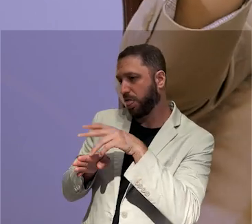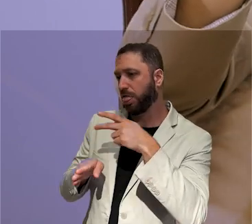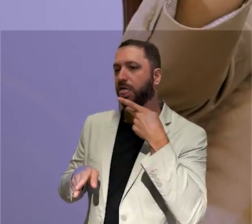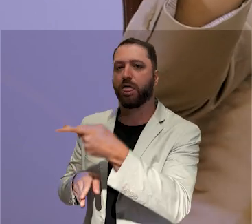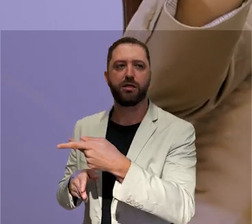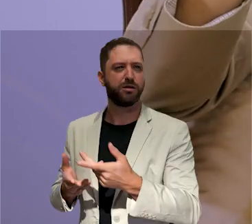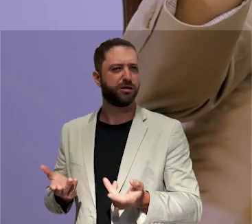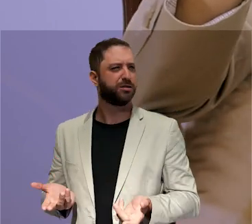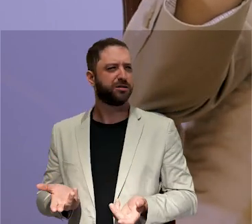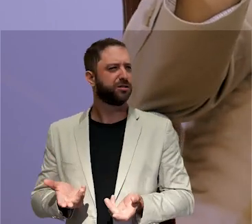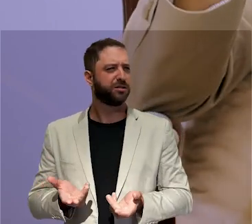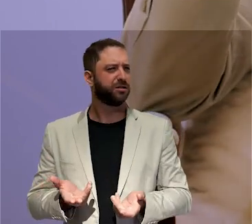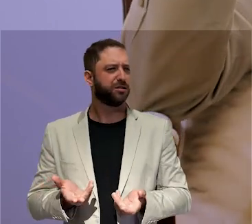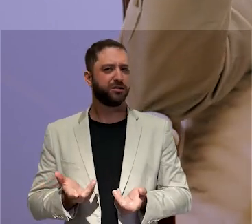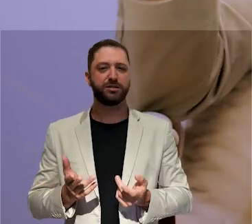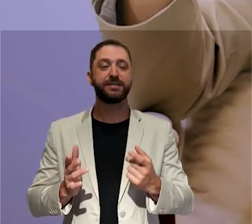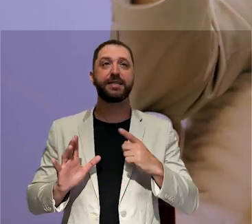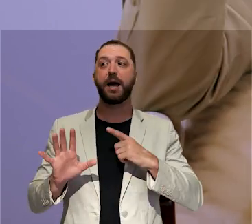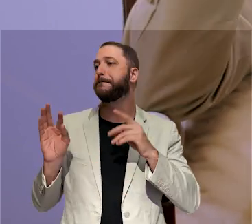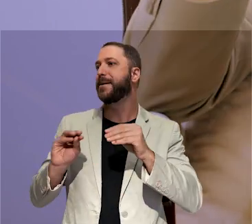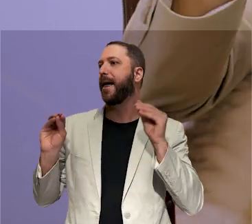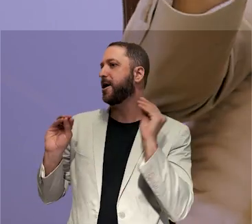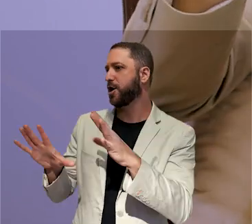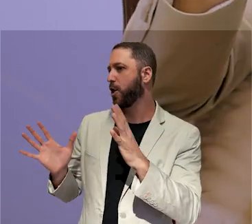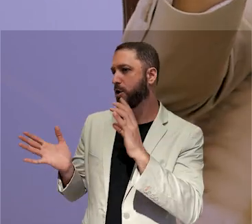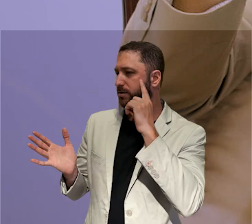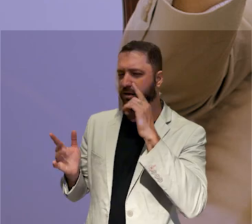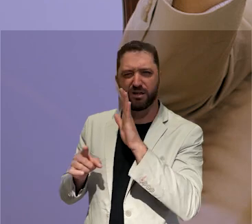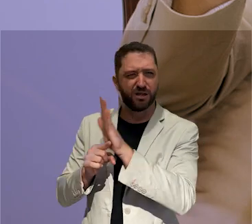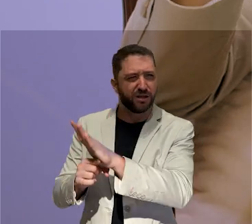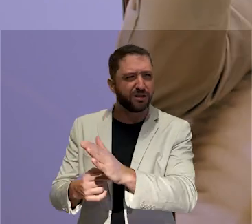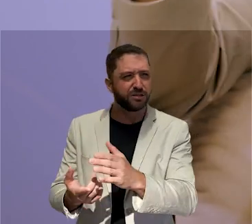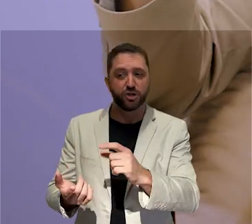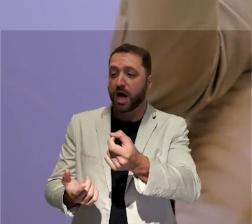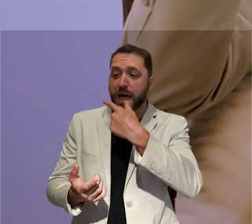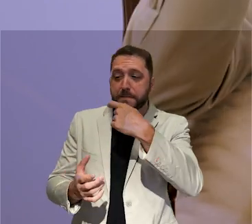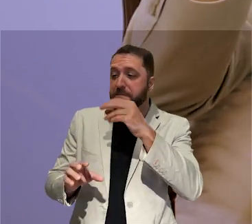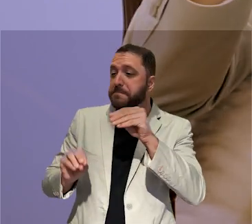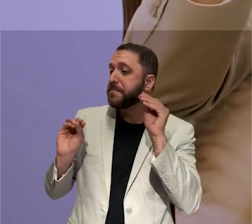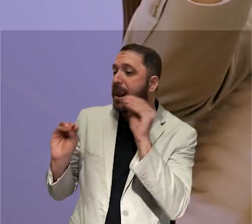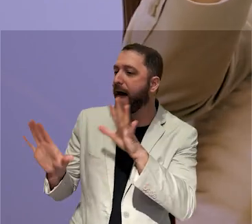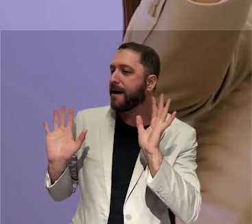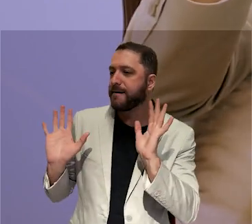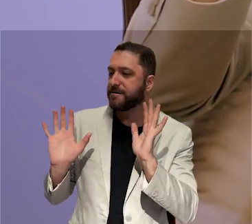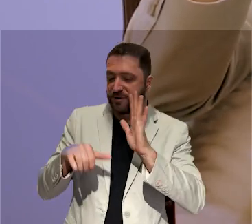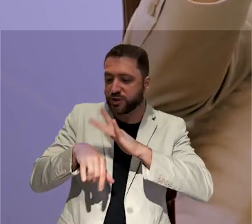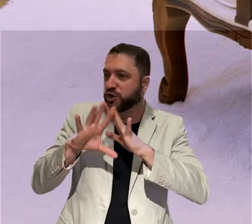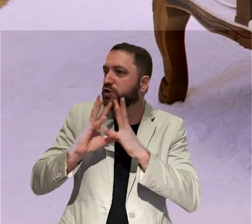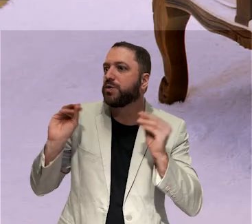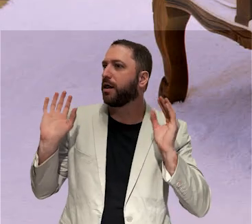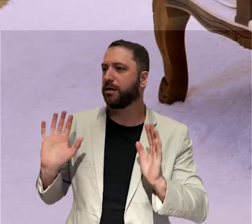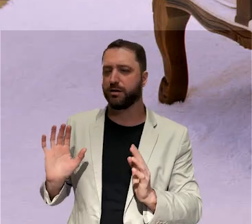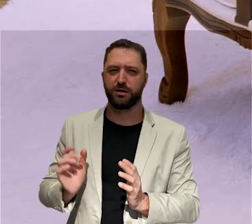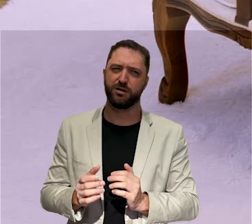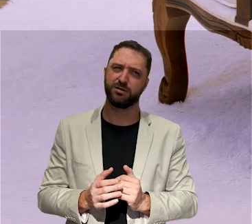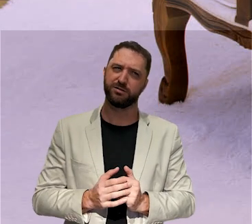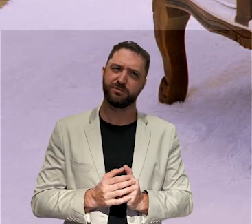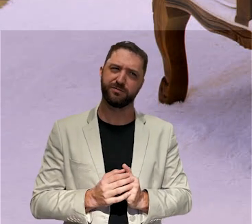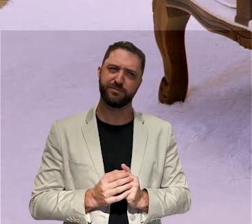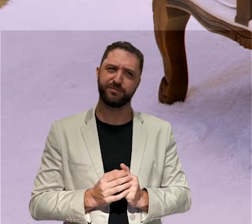fazer, dar receitas milagrosas ou remédios milagrosos. Pera,